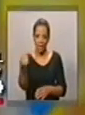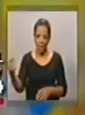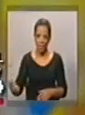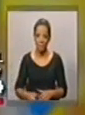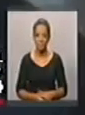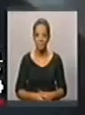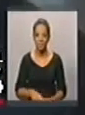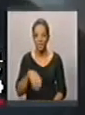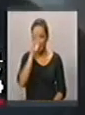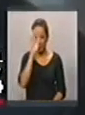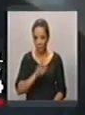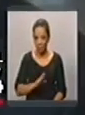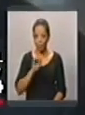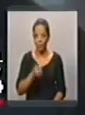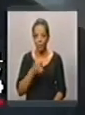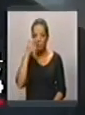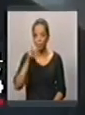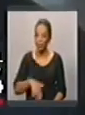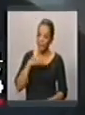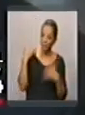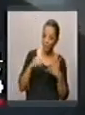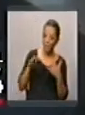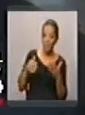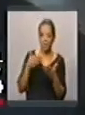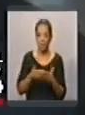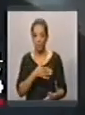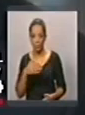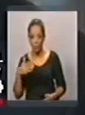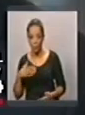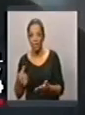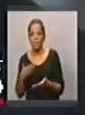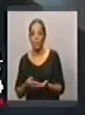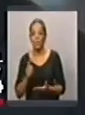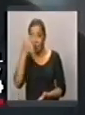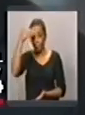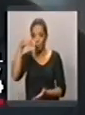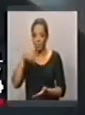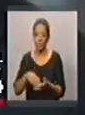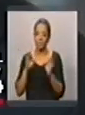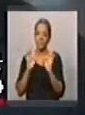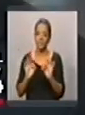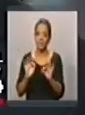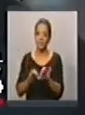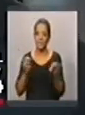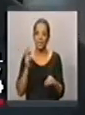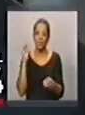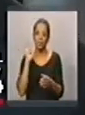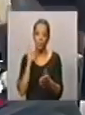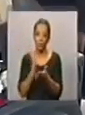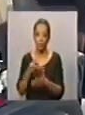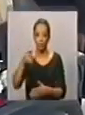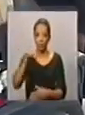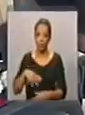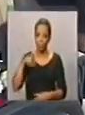Sabemos que se temos pessoa feliz, pessoa com saúde, vamos ter resultados como tivemos durante os últimos 90 anos aqui em Portugal. E agora, devagarinho, vamos lá abaixo